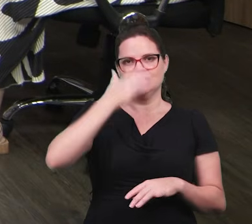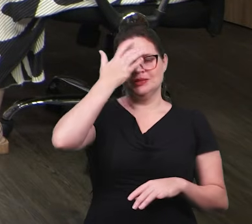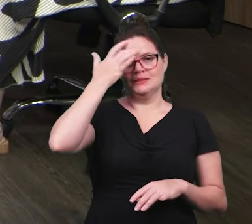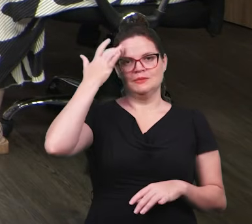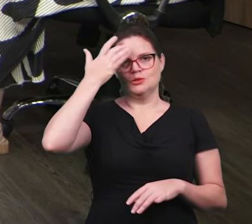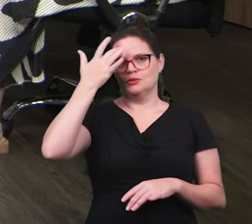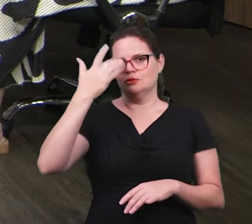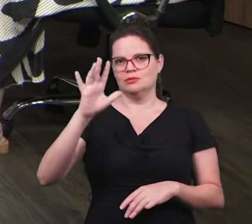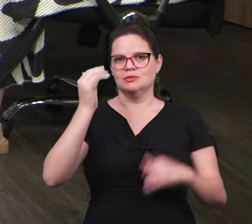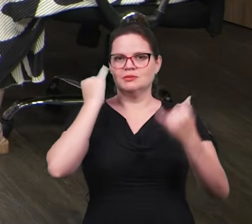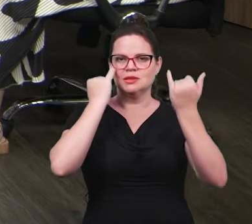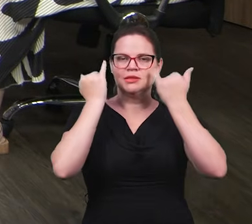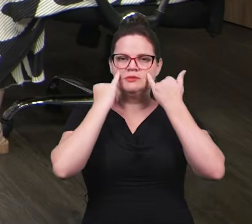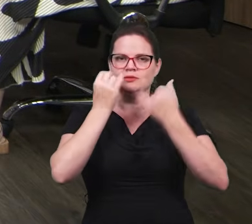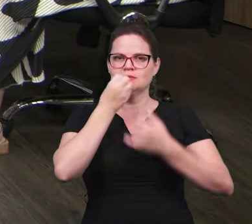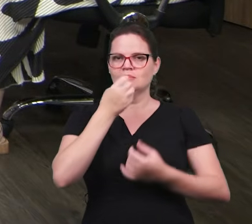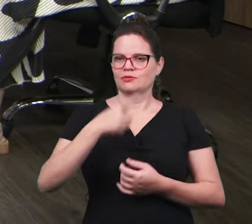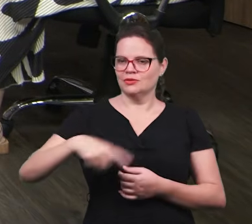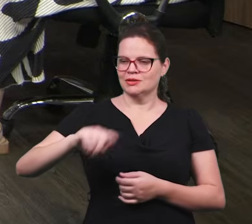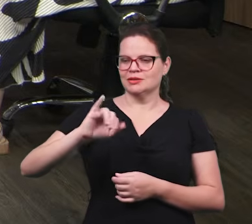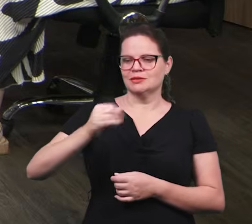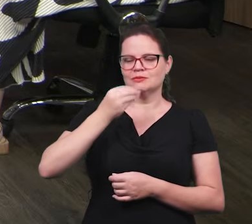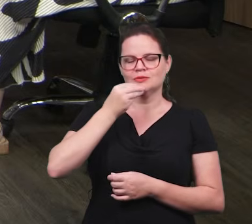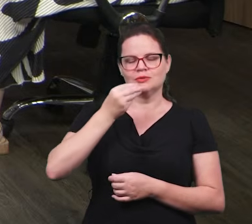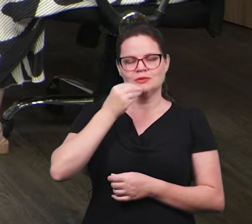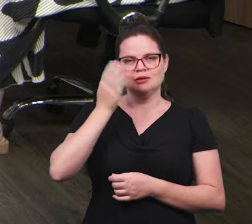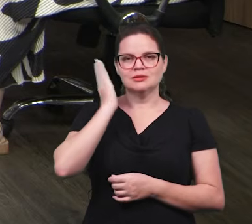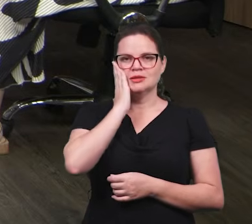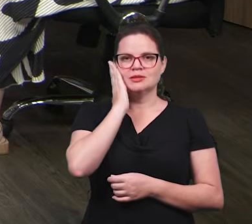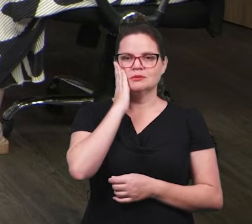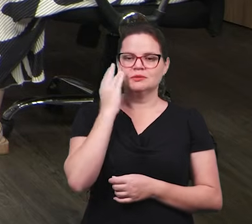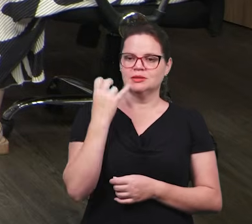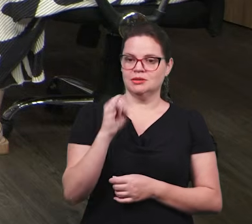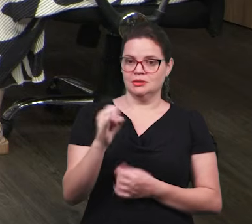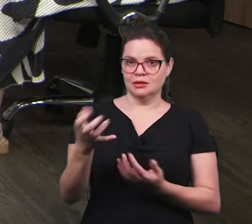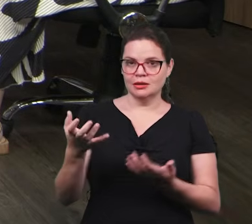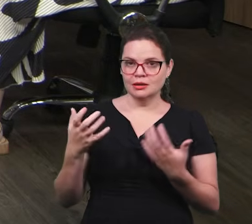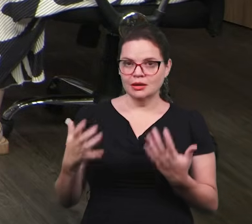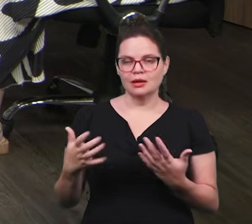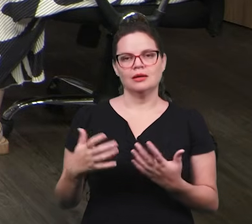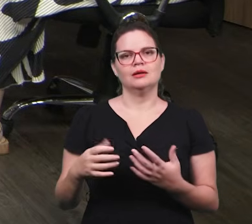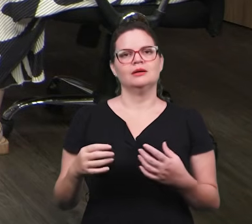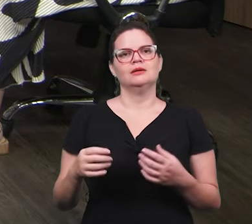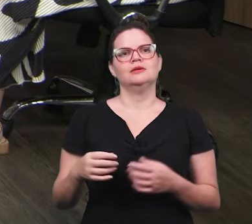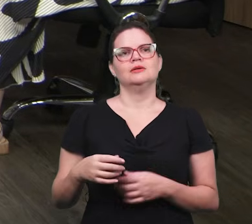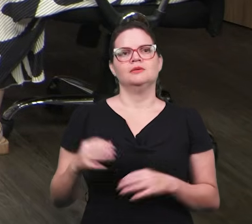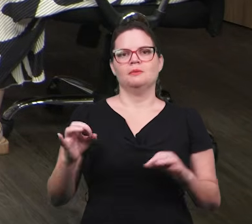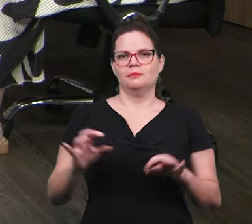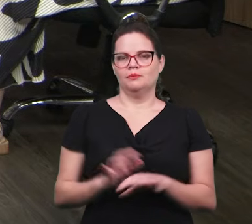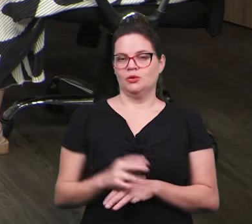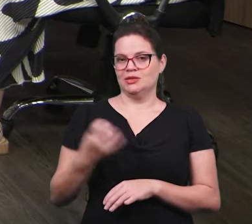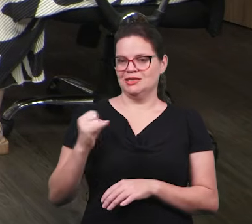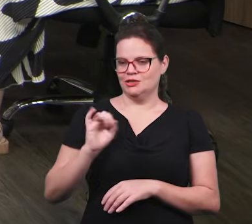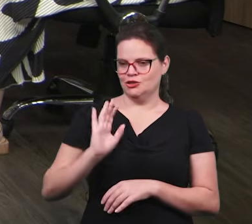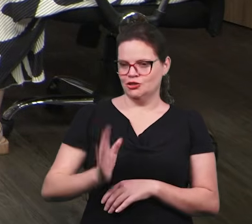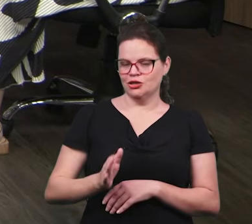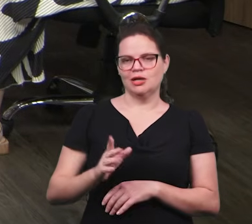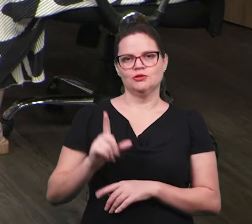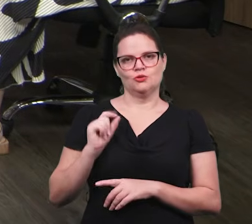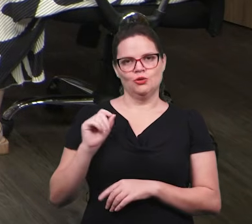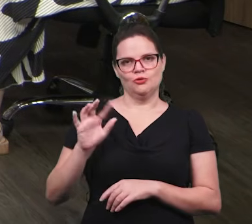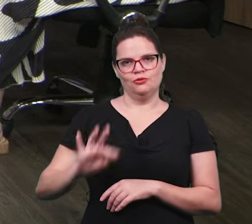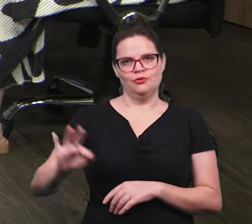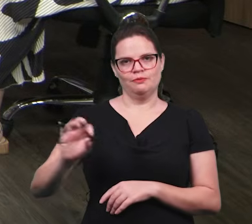chega a tempo para então, tomar vocês estão tendo a oportunidade de saber. Se vocês quiserem, estando já frequentando a faculdade, ou mesmo seja na